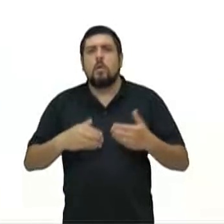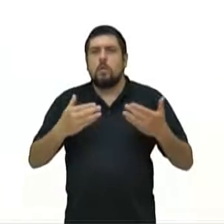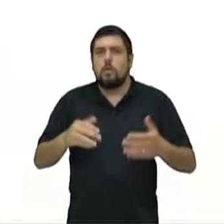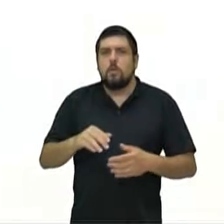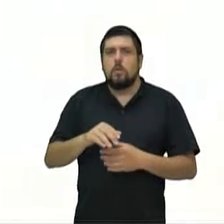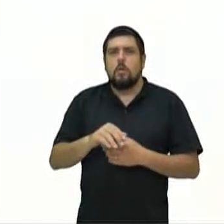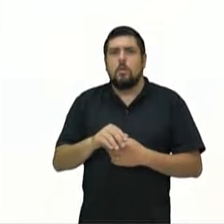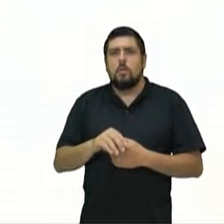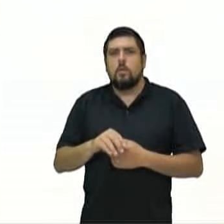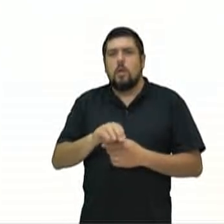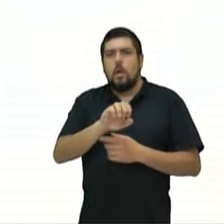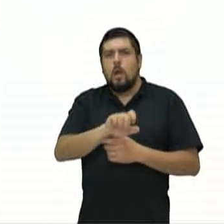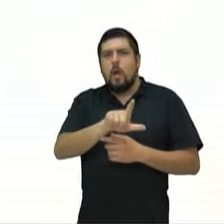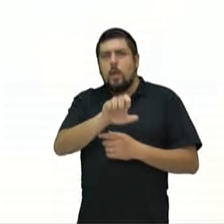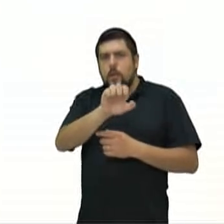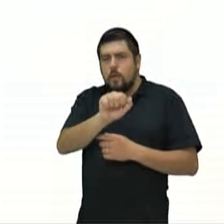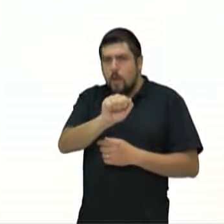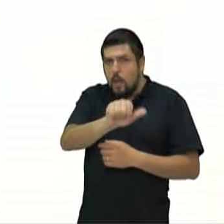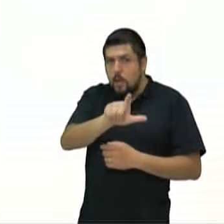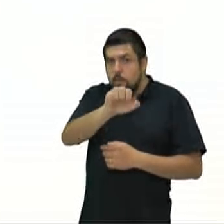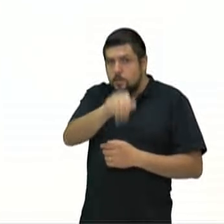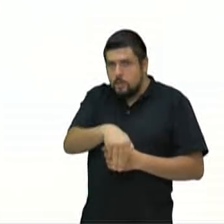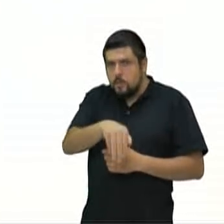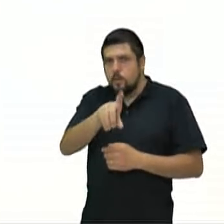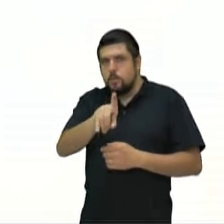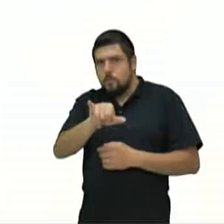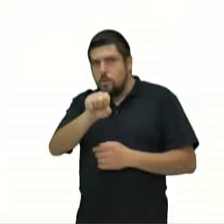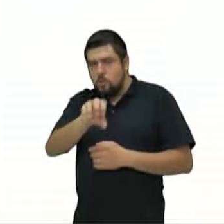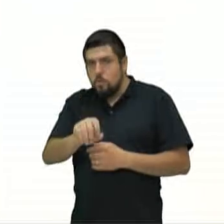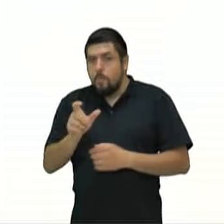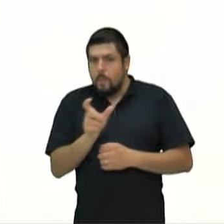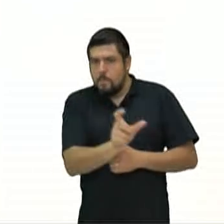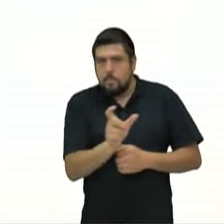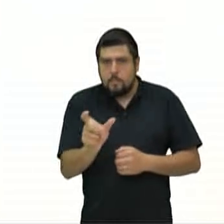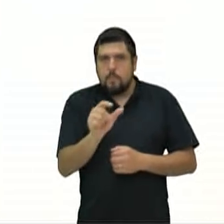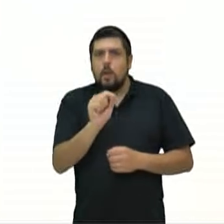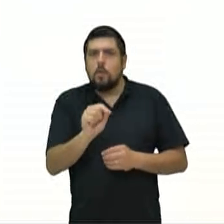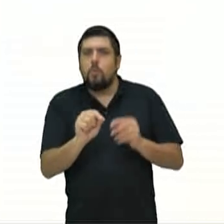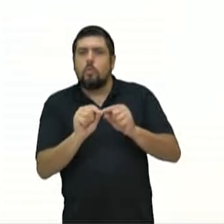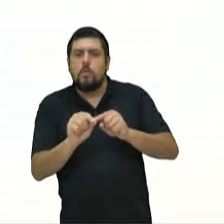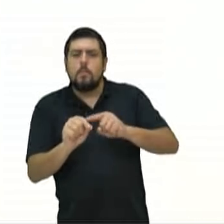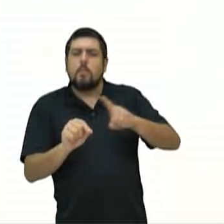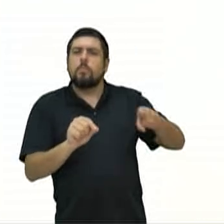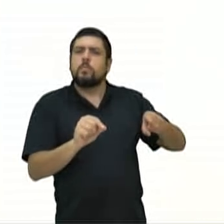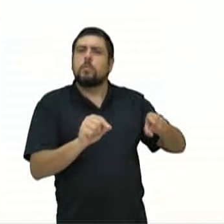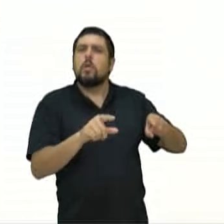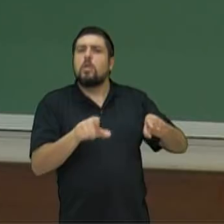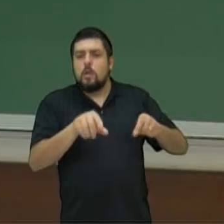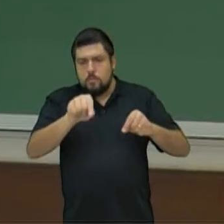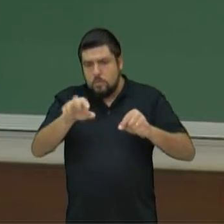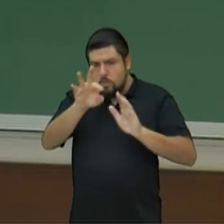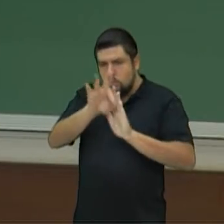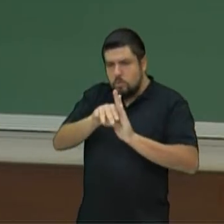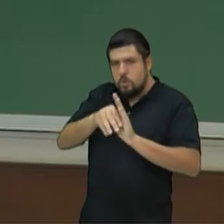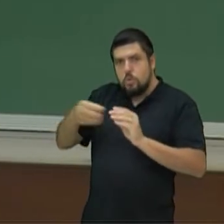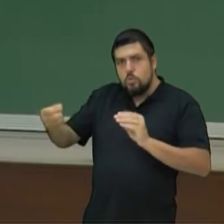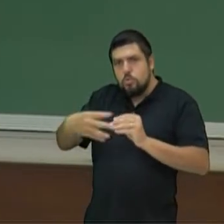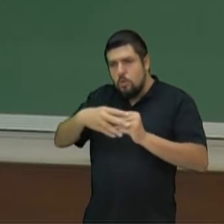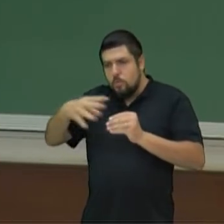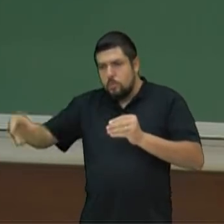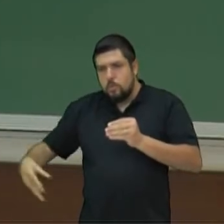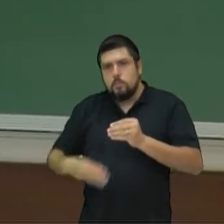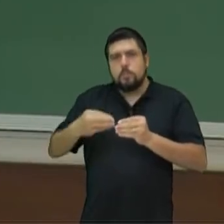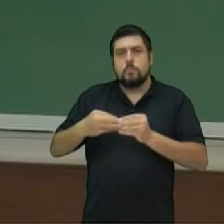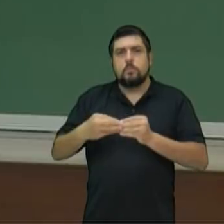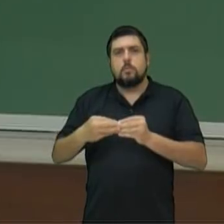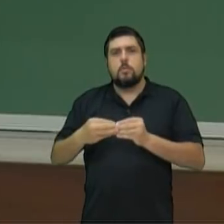Além disso, denota progressão textual, faz o texto andar e, ao mesmo tempo, adiciona o que já foi dito ao que vai ser. Então, além disso, quando eu falo